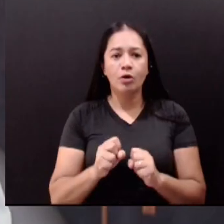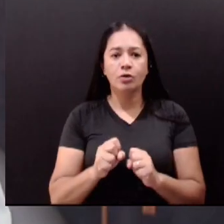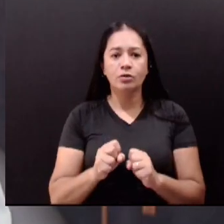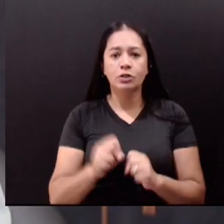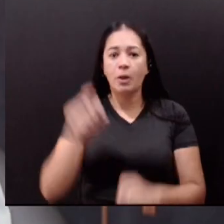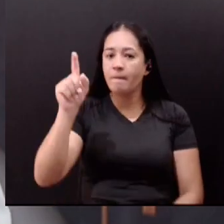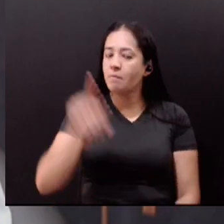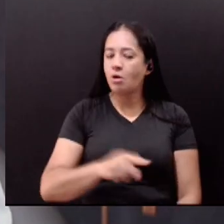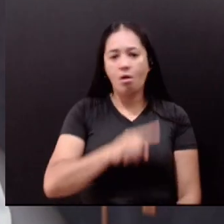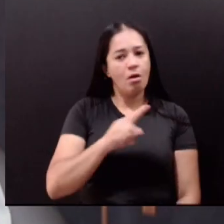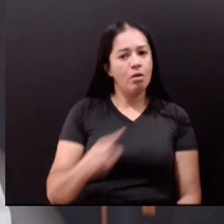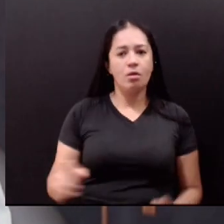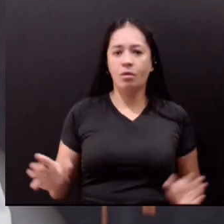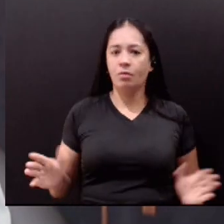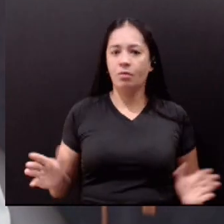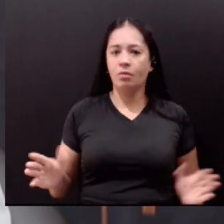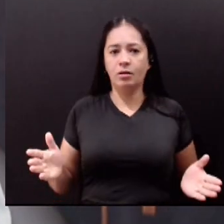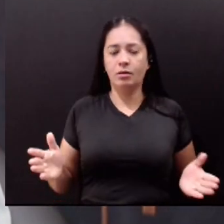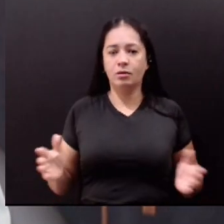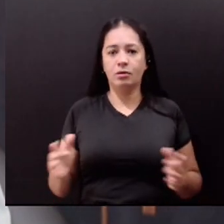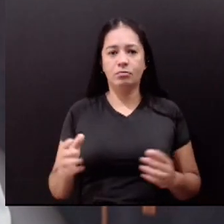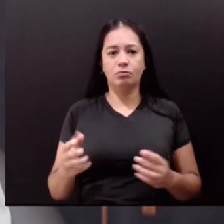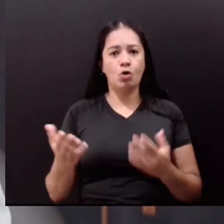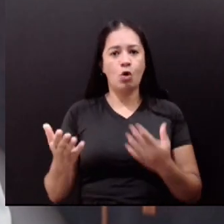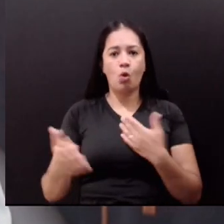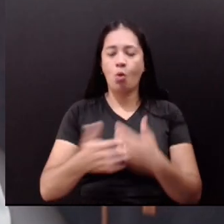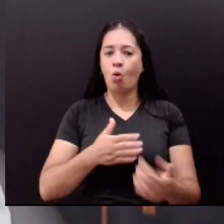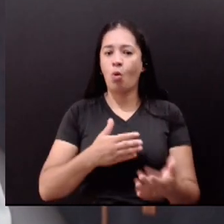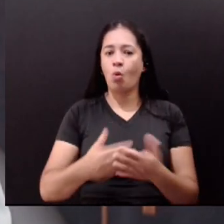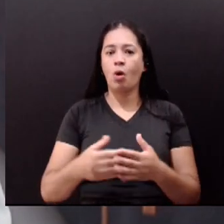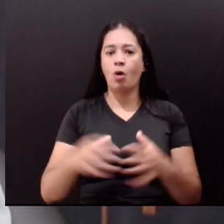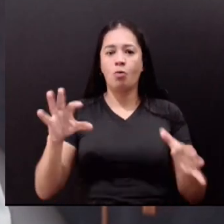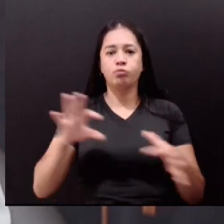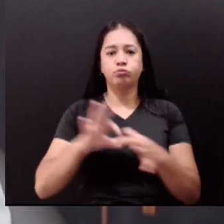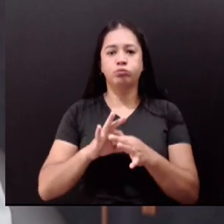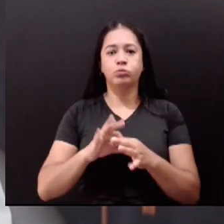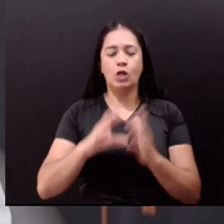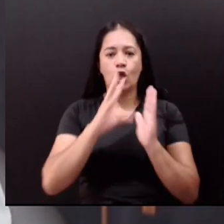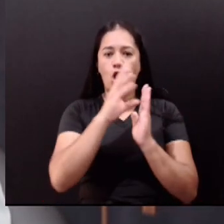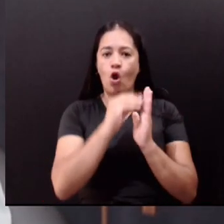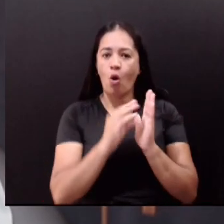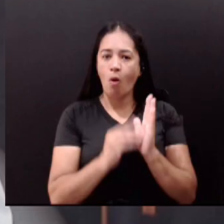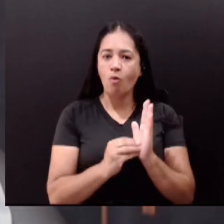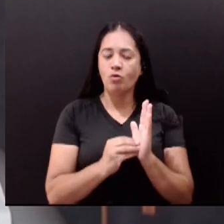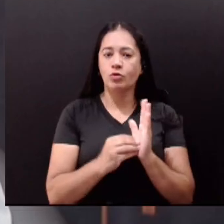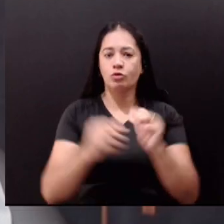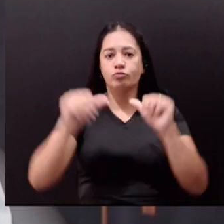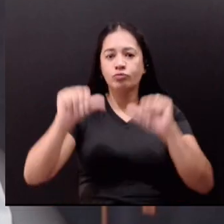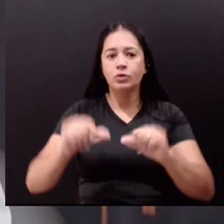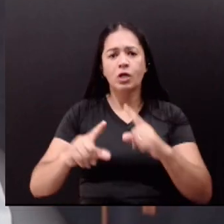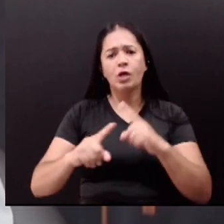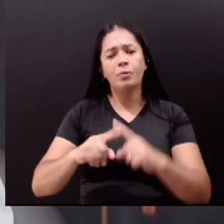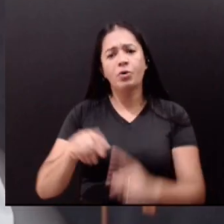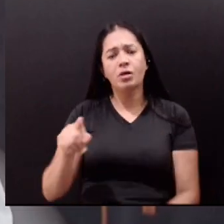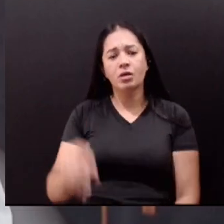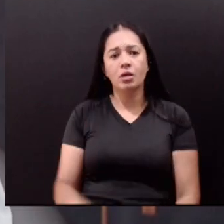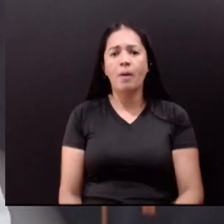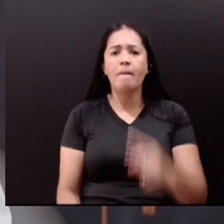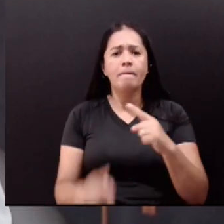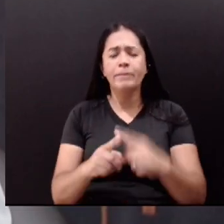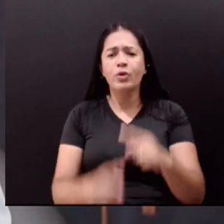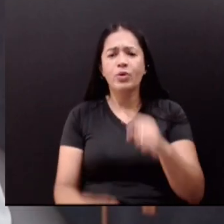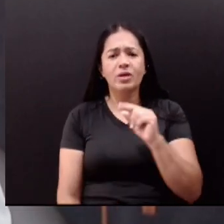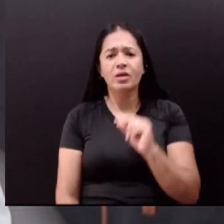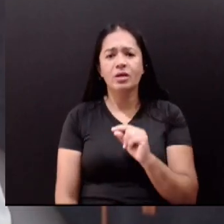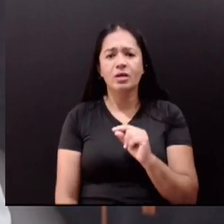associação a esse tipo de conteúdo, e o porquê principalmente o porquê do filho ou da